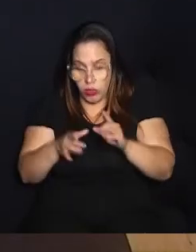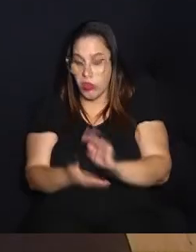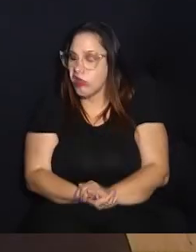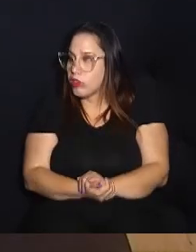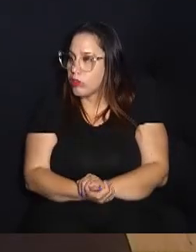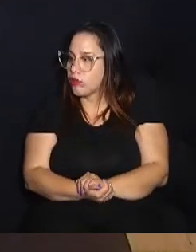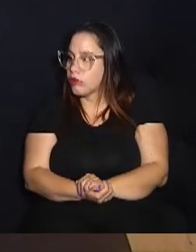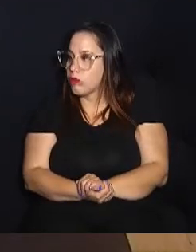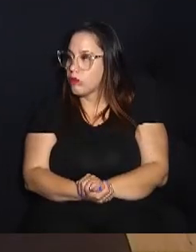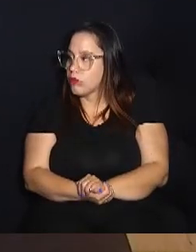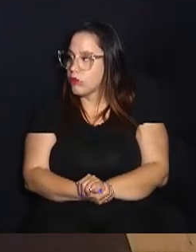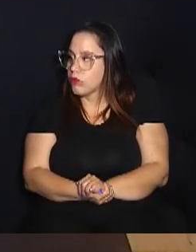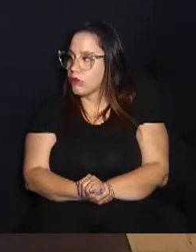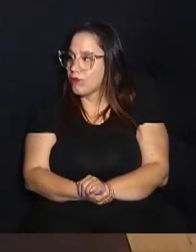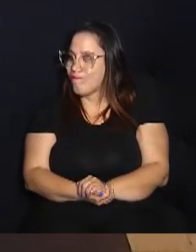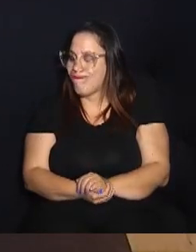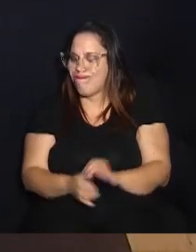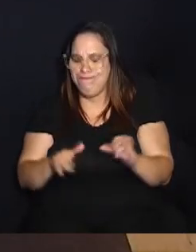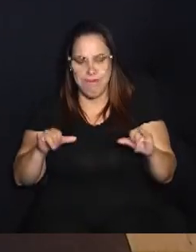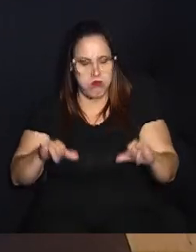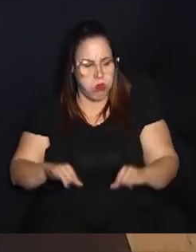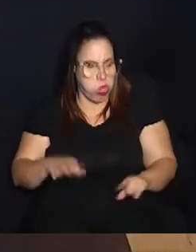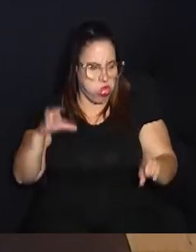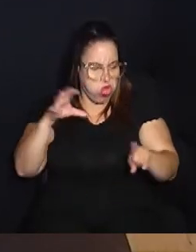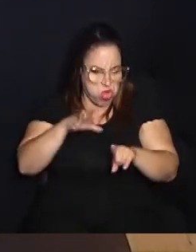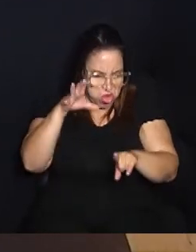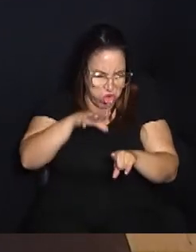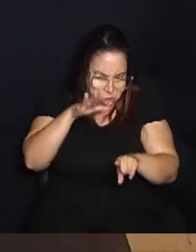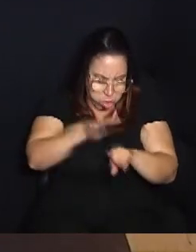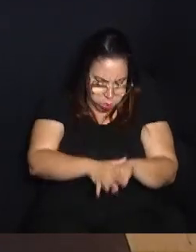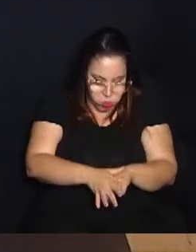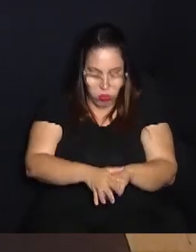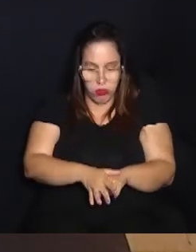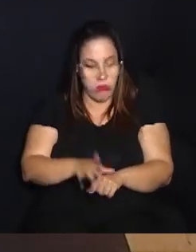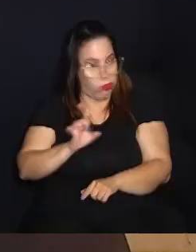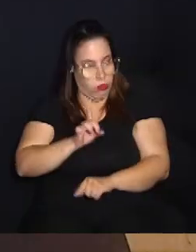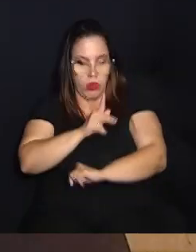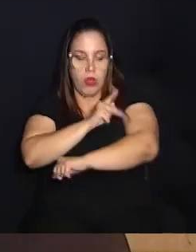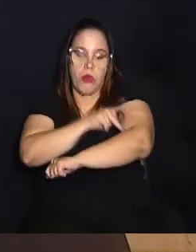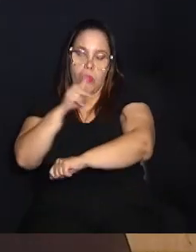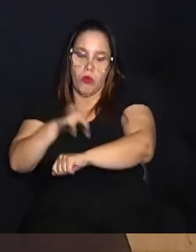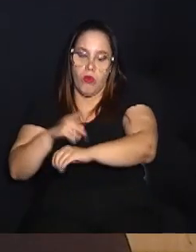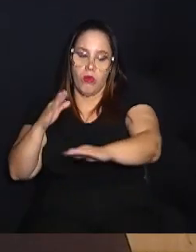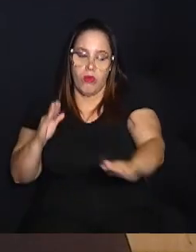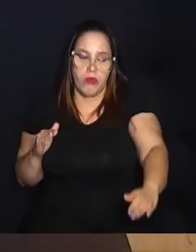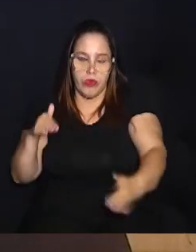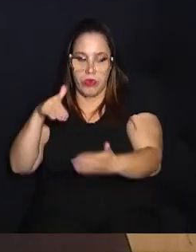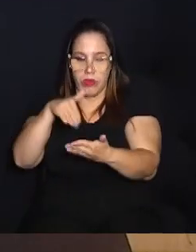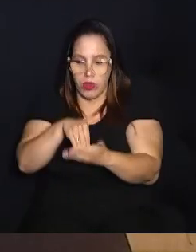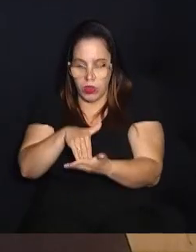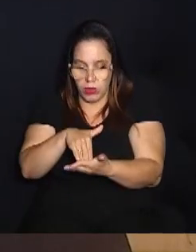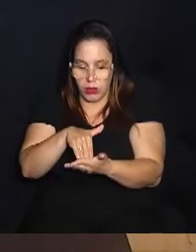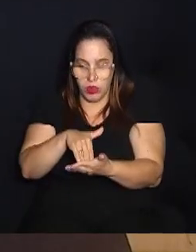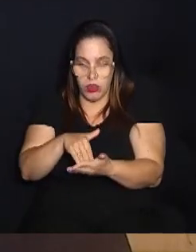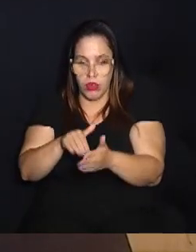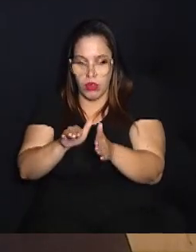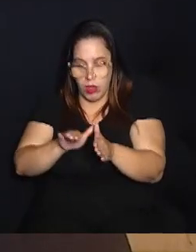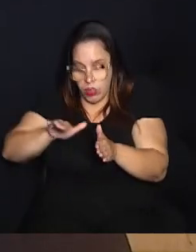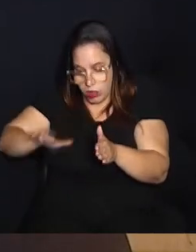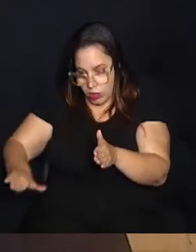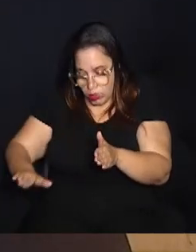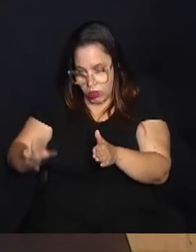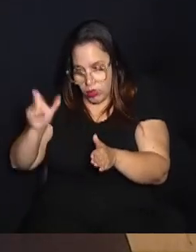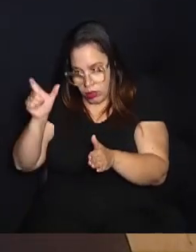dignas, situações menos opressoras. Então, é uma pedagogia que se coloca a